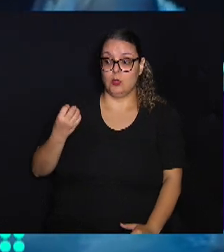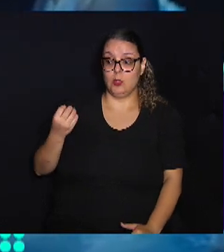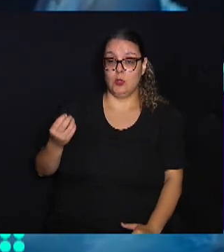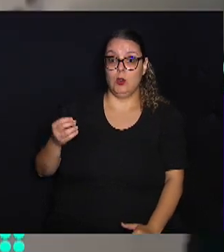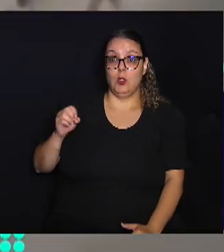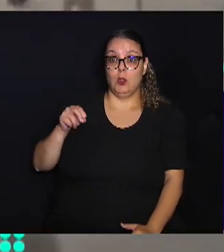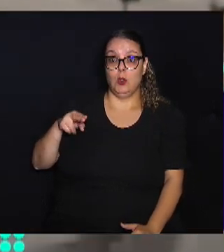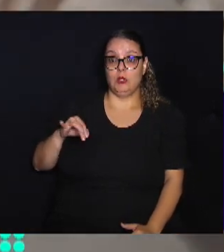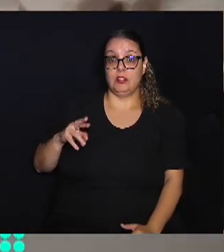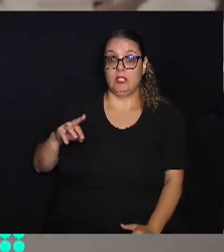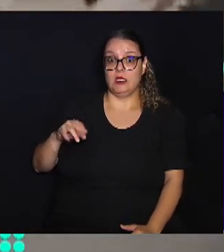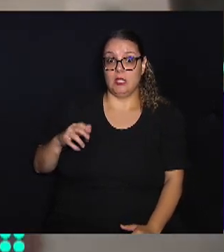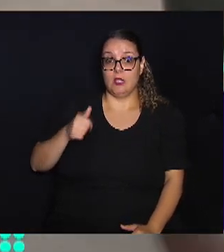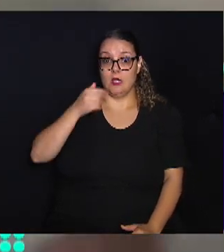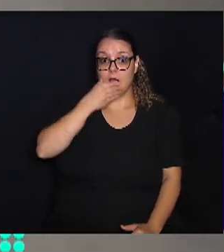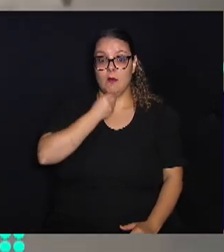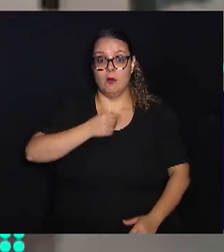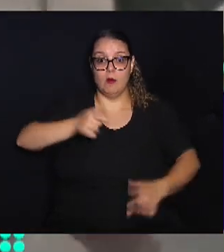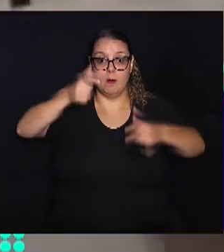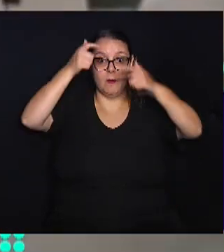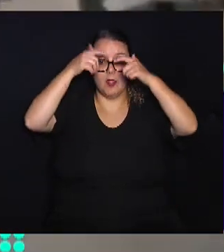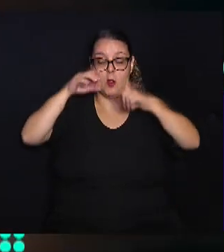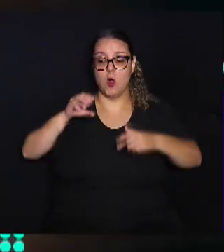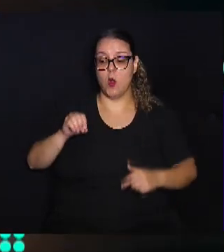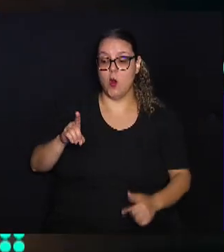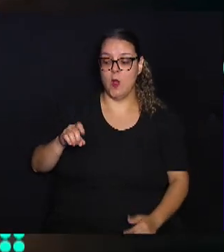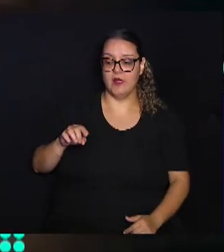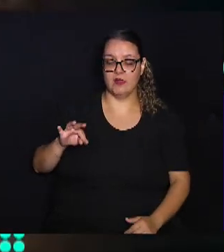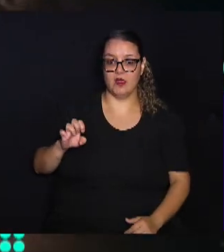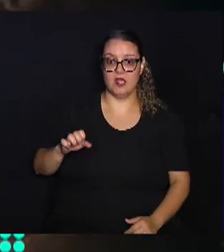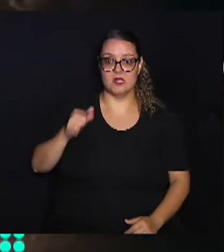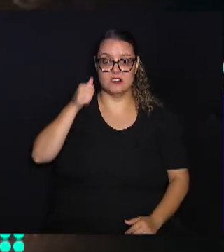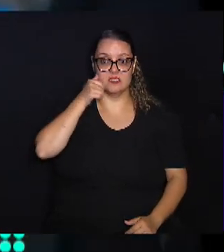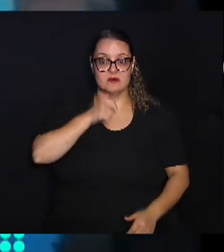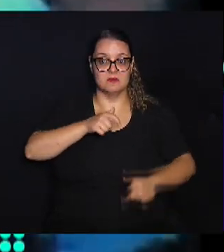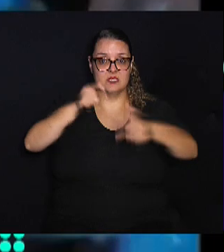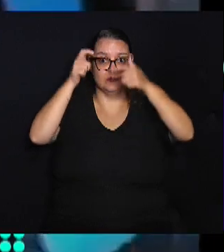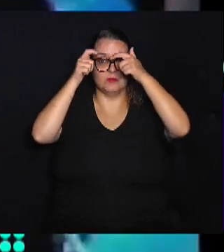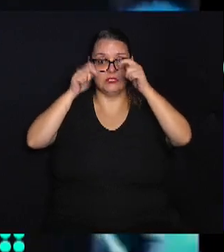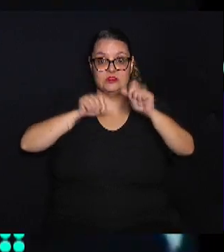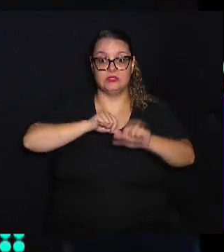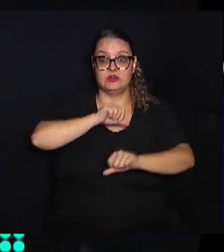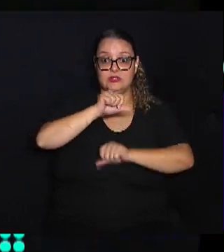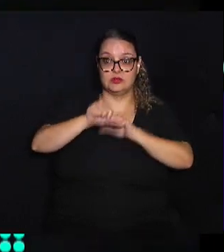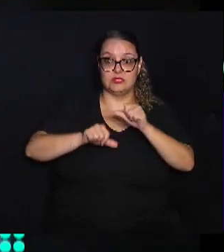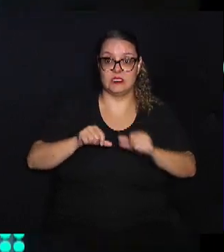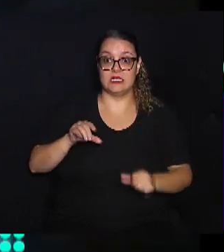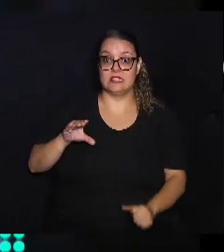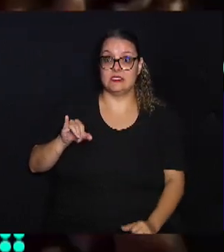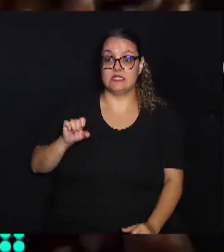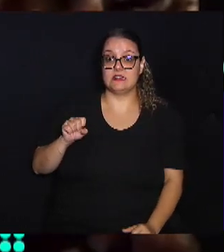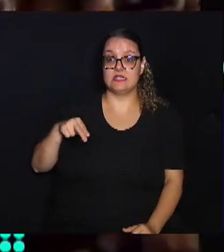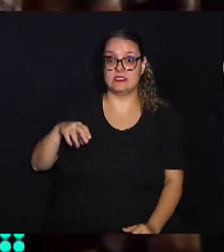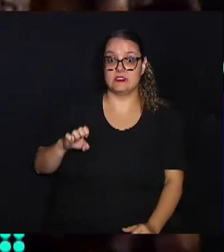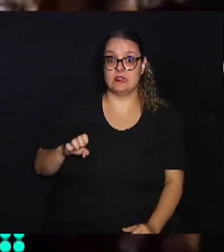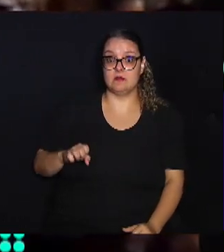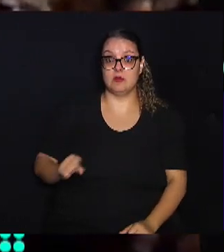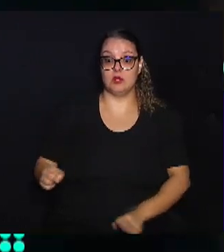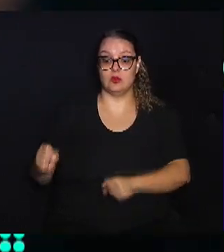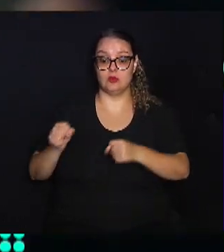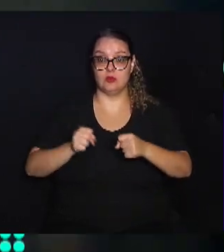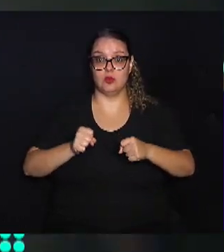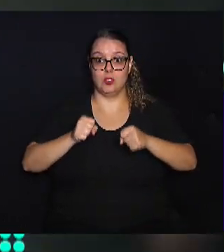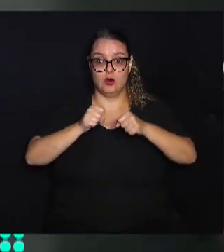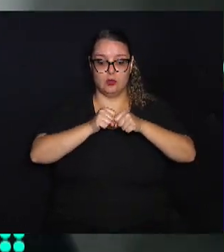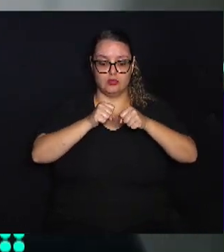onírica, o príncipe encontra Odette, uma princesa transformada em cisne pelo poderoso